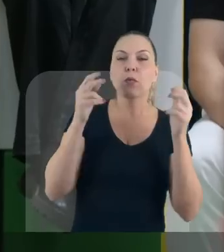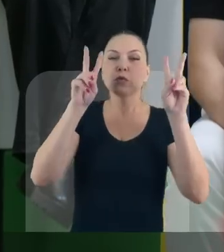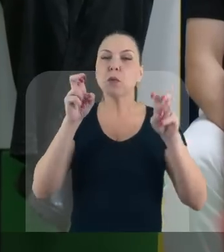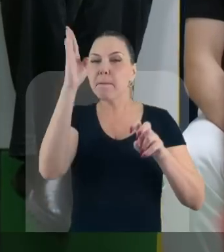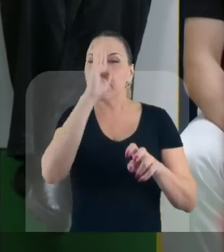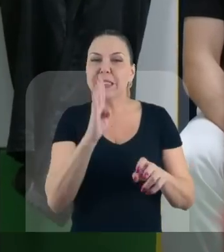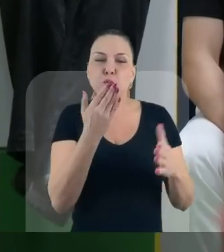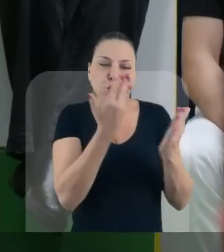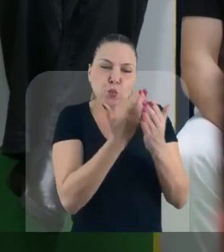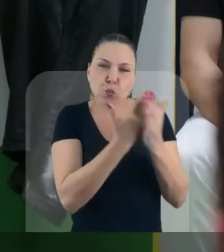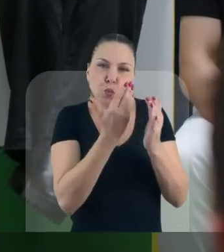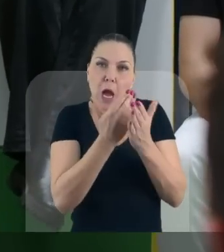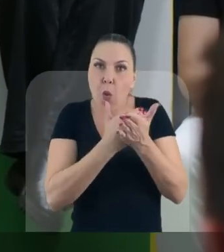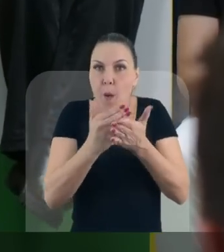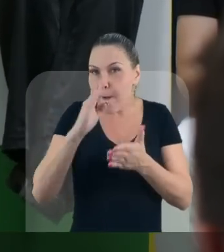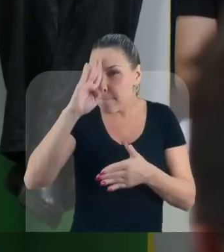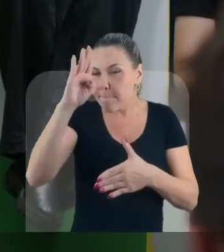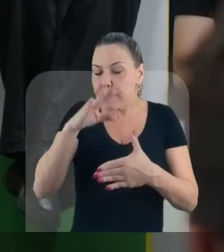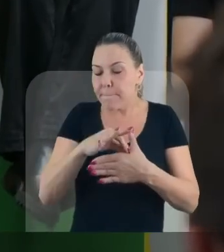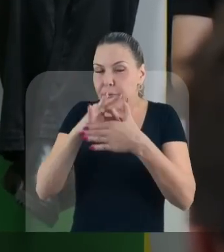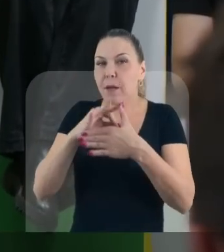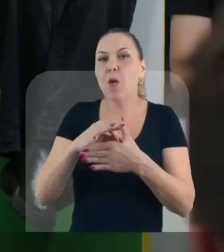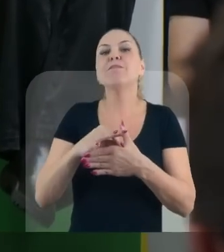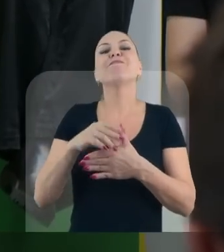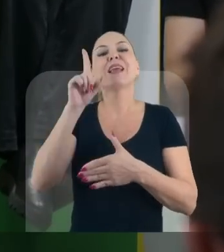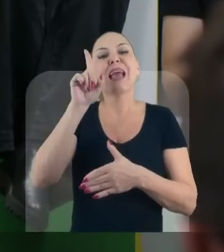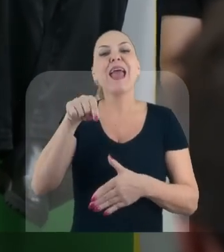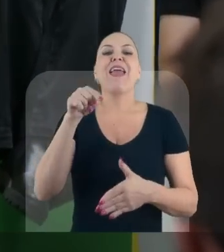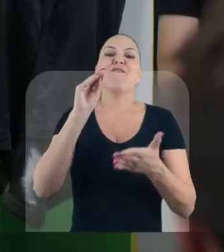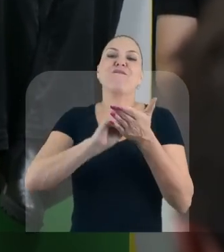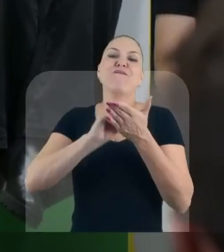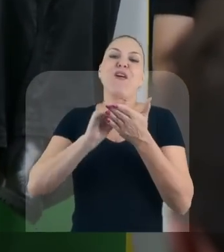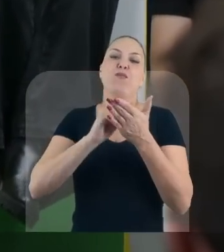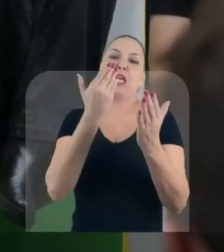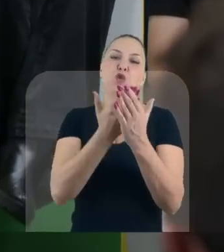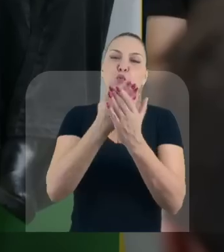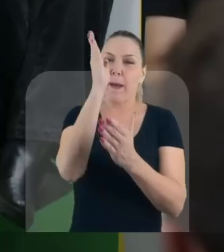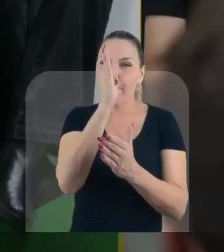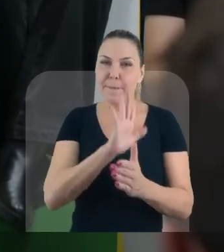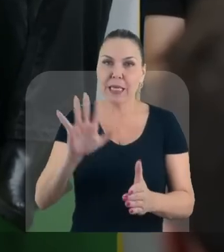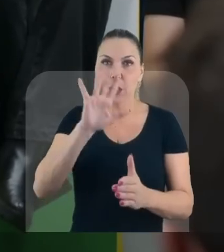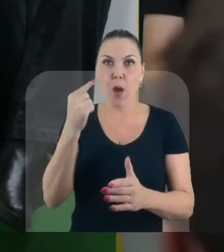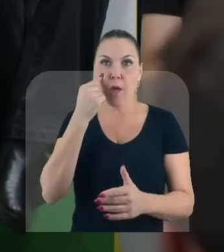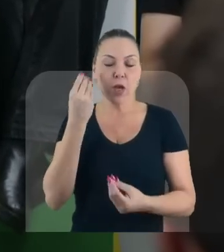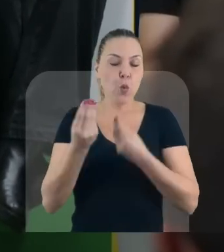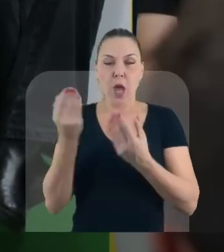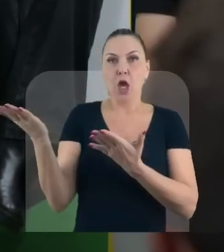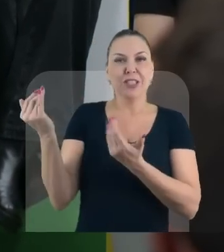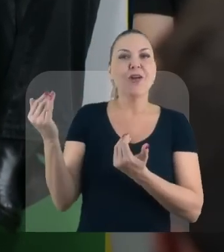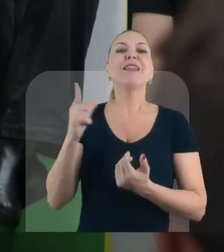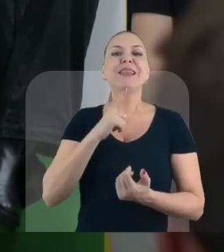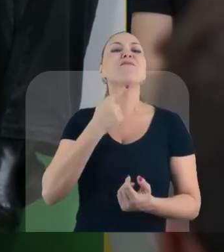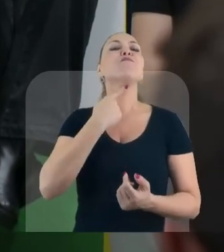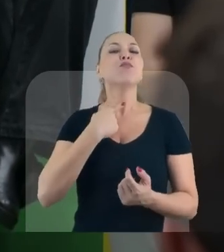também, entende? Comecei a estudar, que eu acho que o principal é a falta de estudo hoje no Brasil. Eu vejo que o jovem, principalmente,